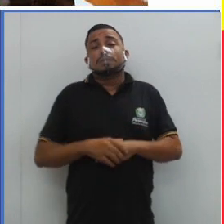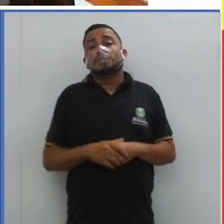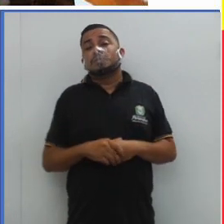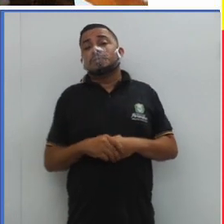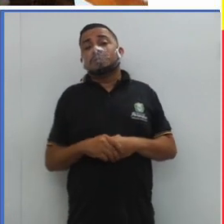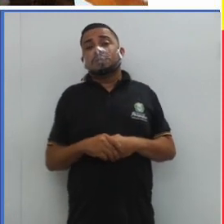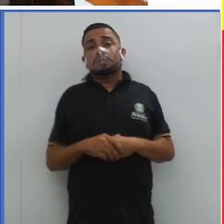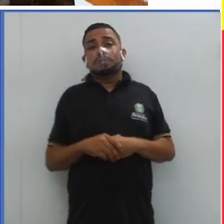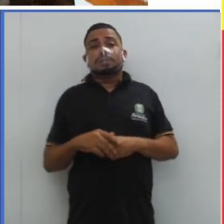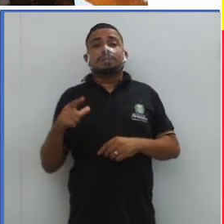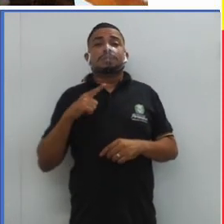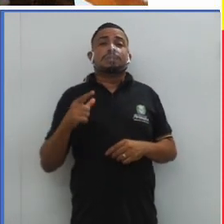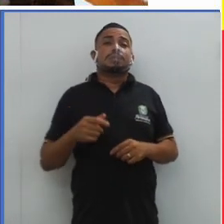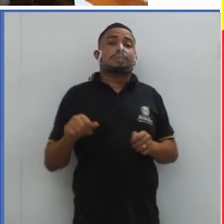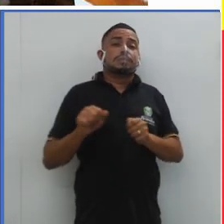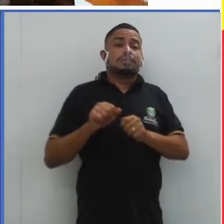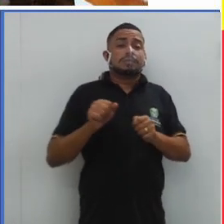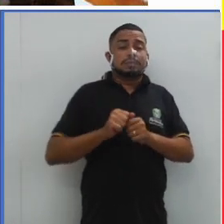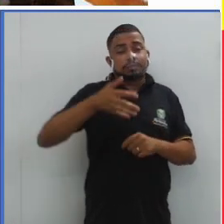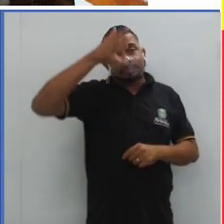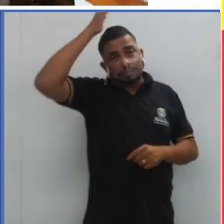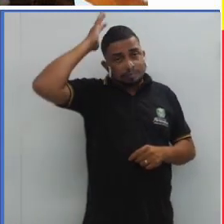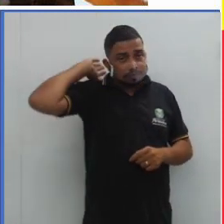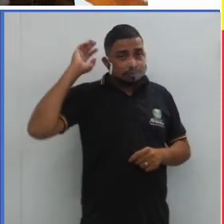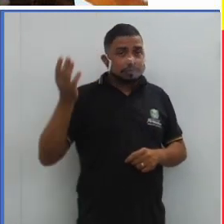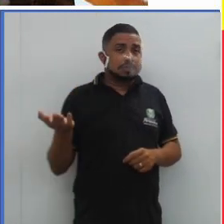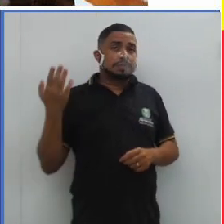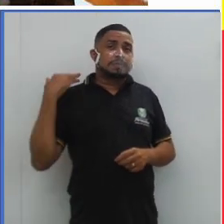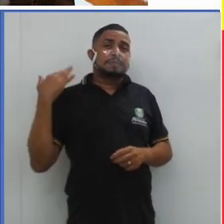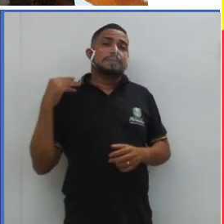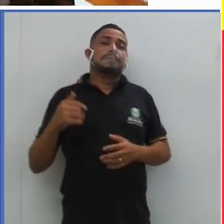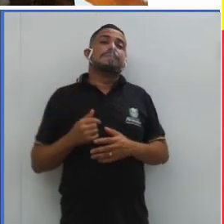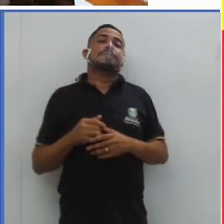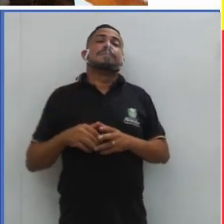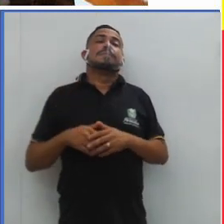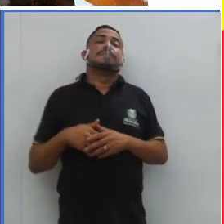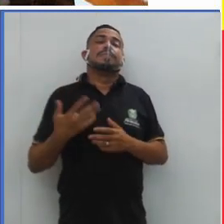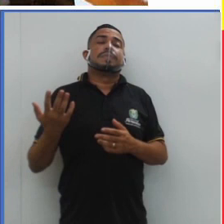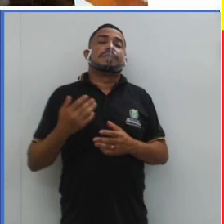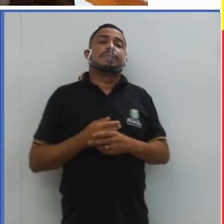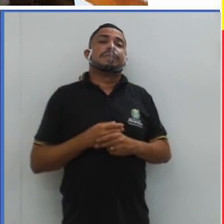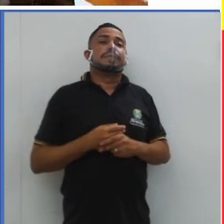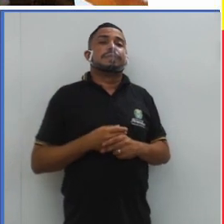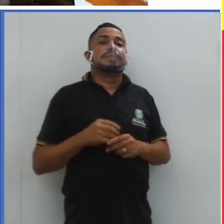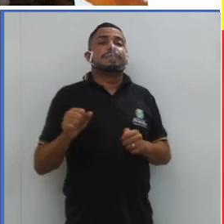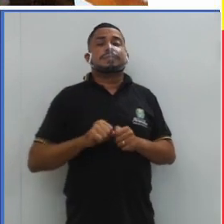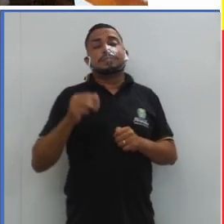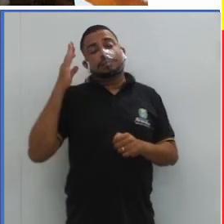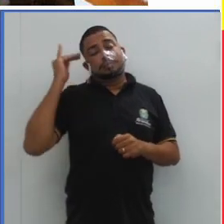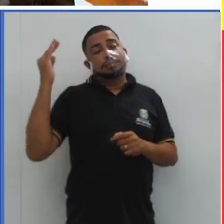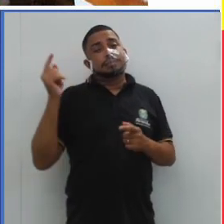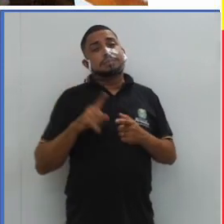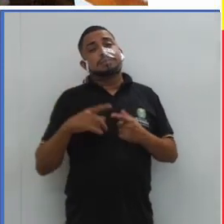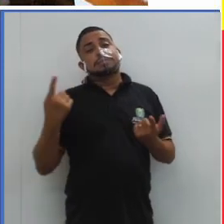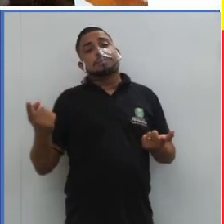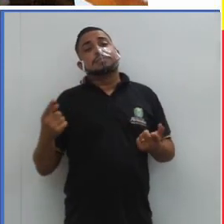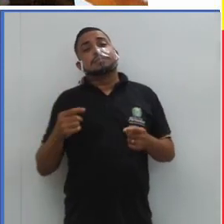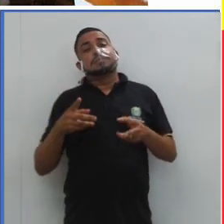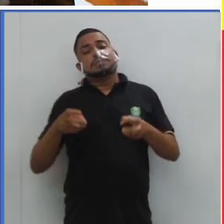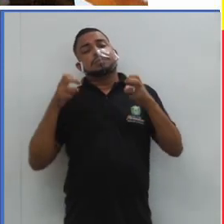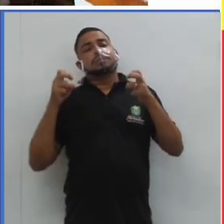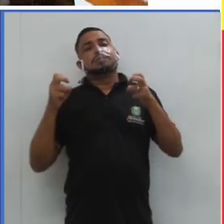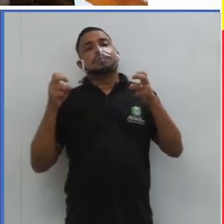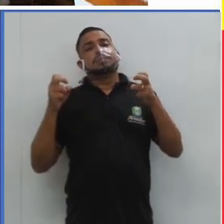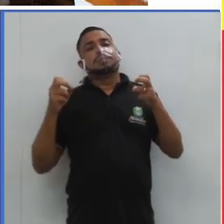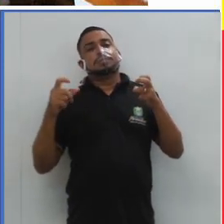que é ambientado na Roma Antiga. Enfim, né, que foi um filme de bastante sucesso, mas se